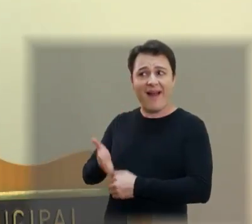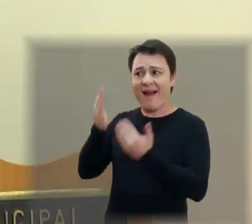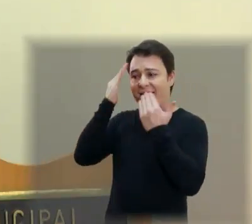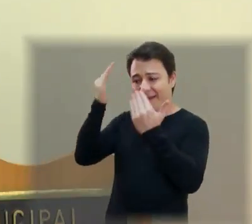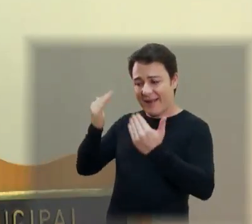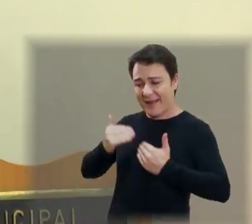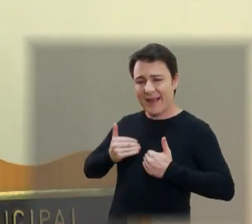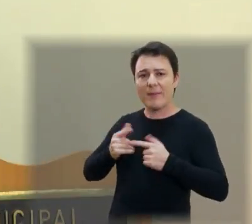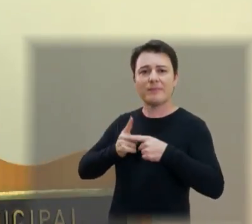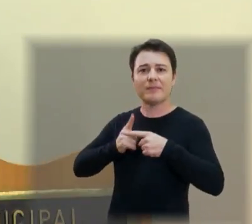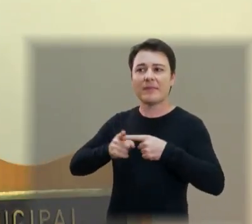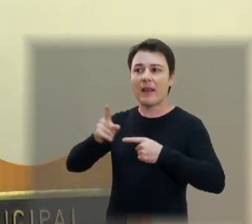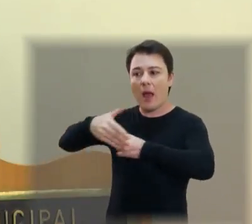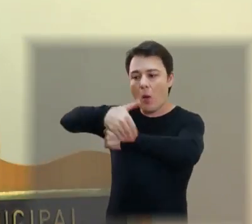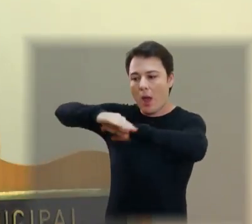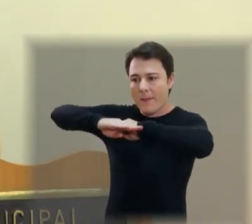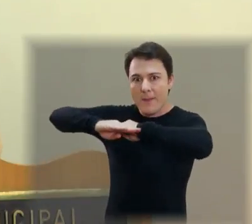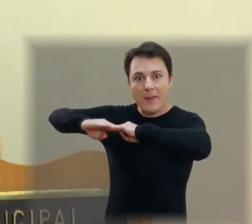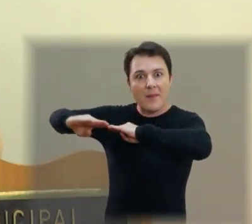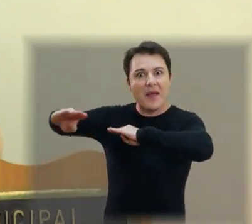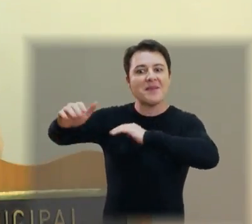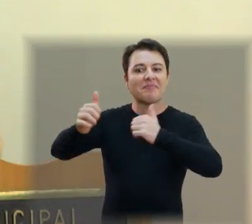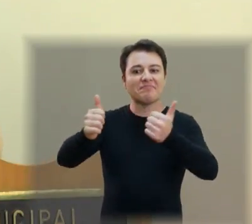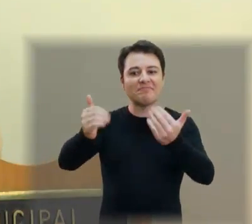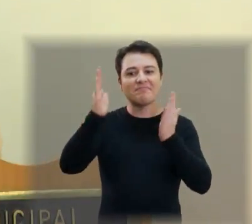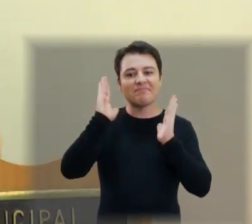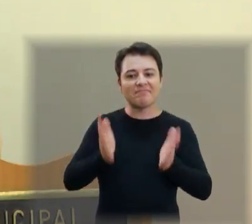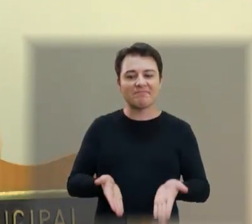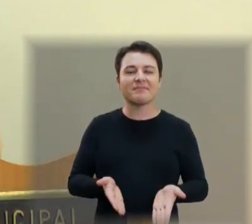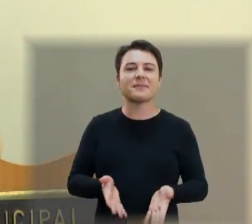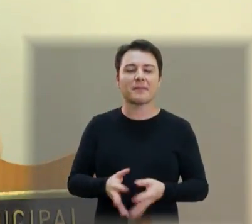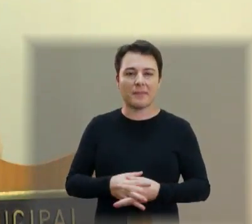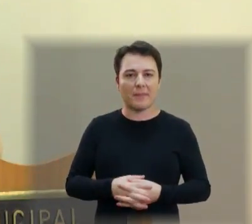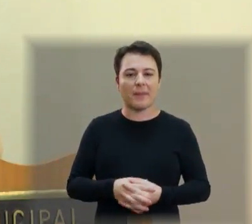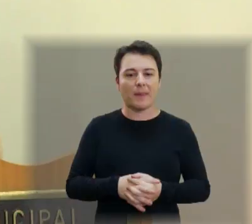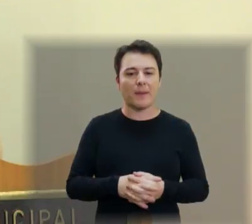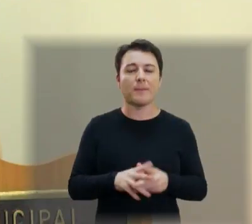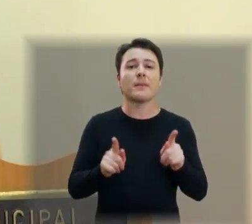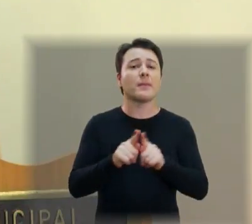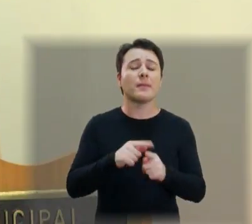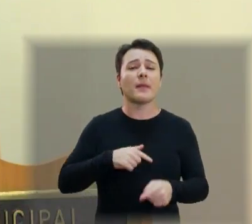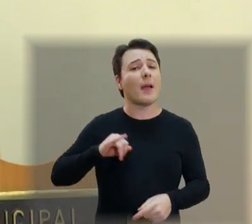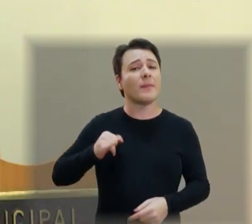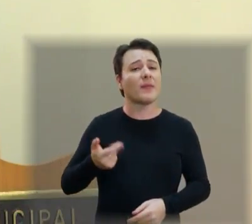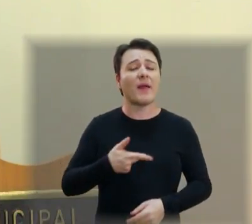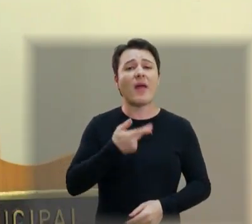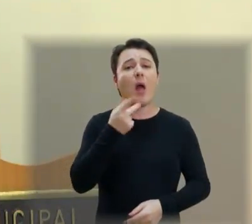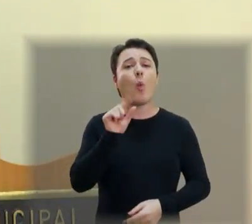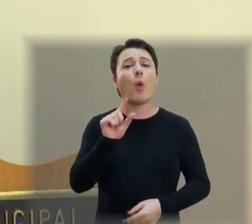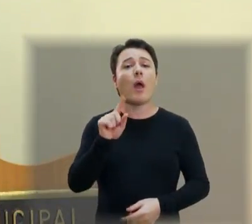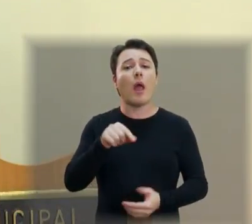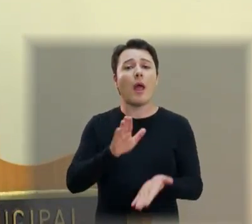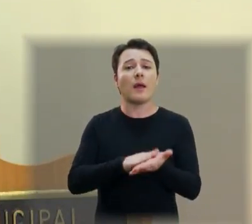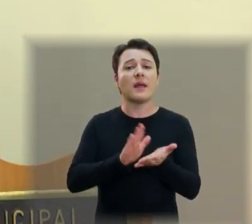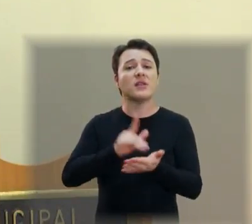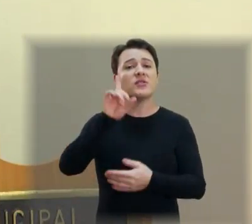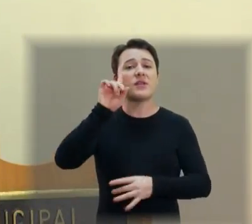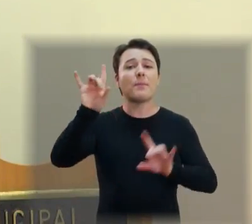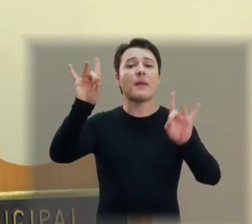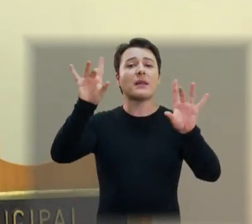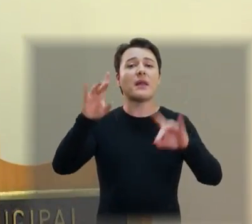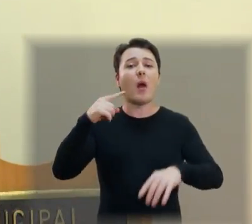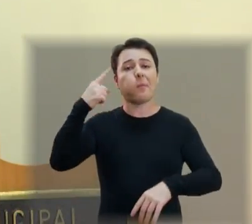agradecendo, o recap está sendo feito lá, então... Então, bom, também quero aproveitar nessa oportunidade e parabenizar o dia do advogado, a